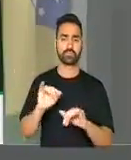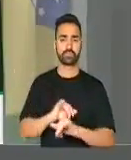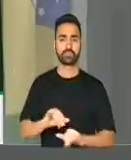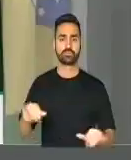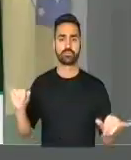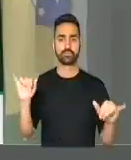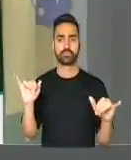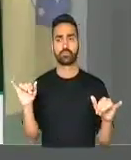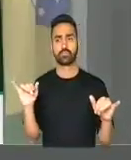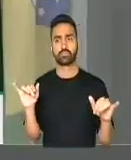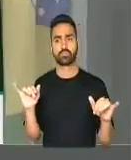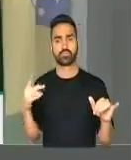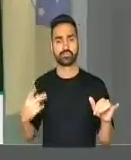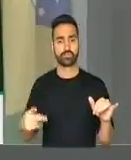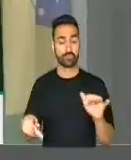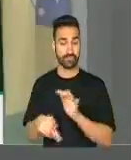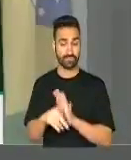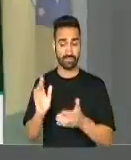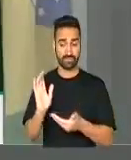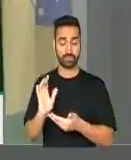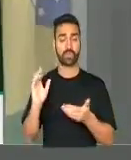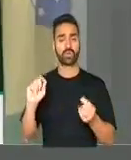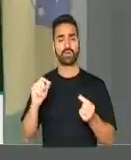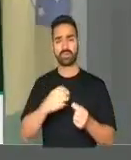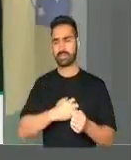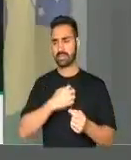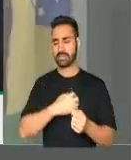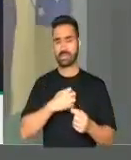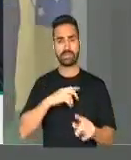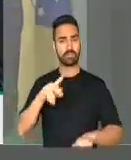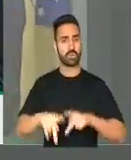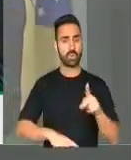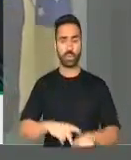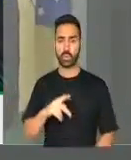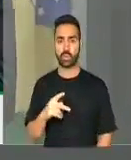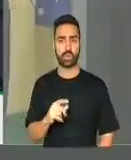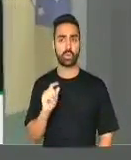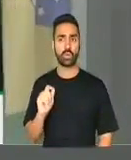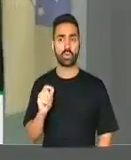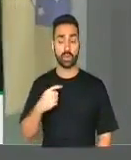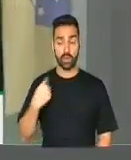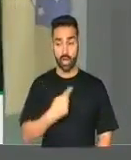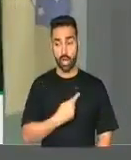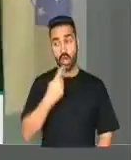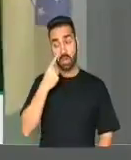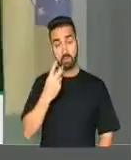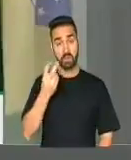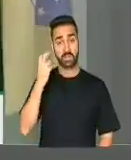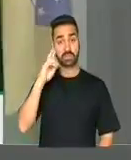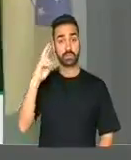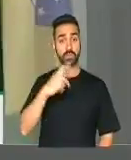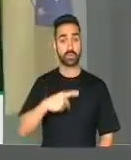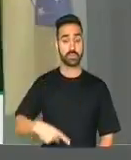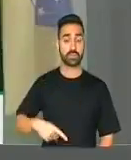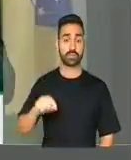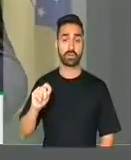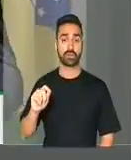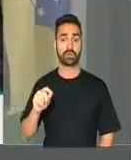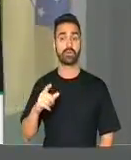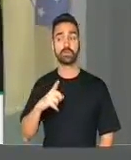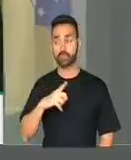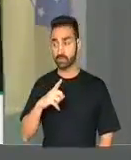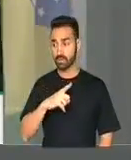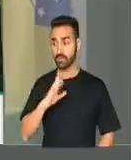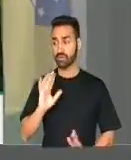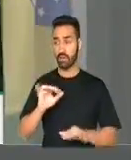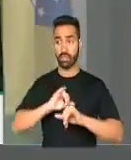dentro dessa casa de leis mais uma vez a indignação do nosso povo Nós estamos vendo senhor presidente e isso escancarado